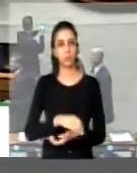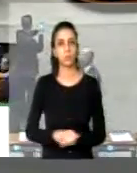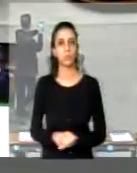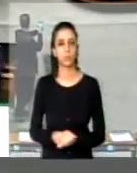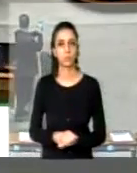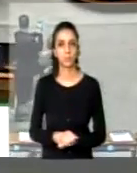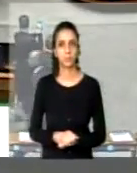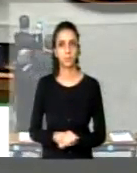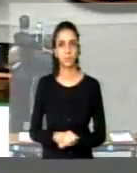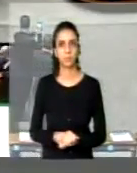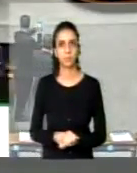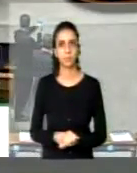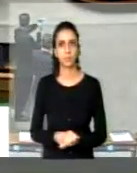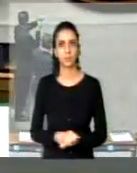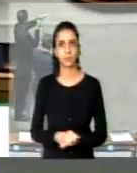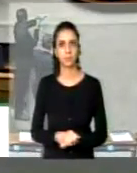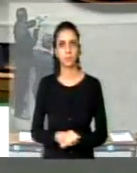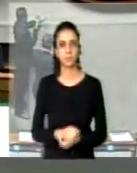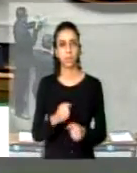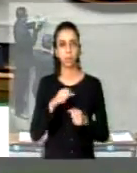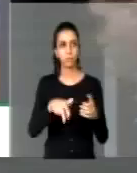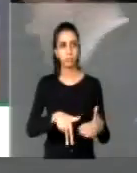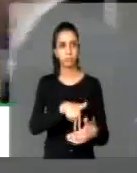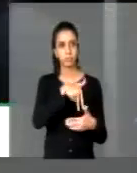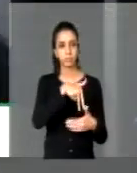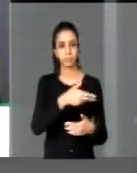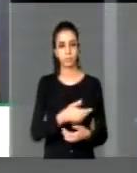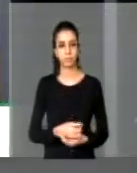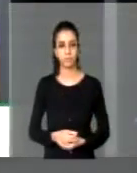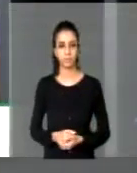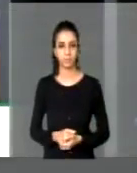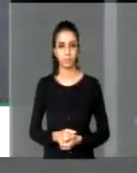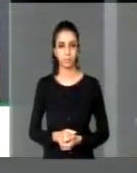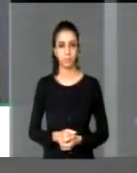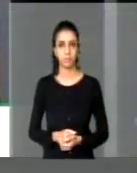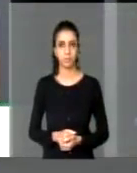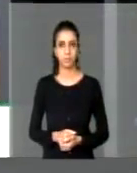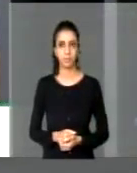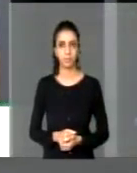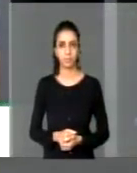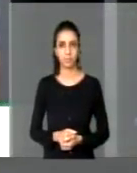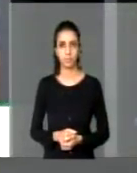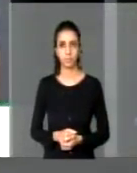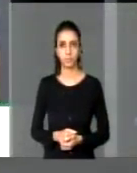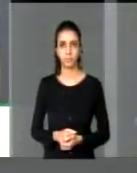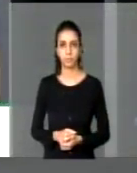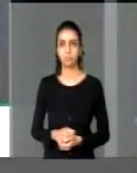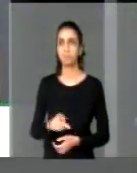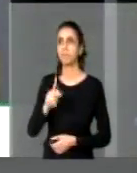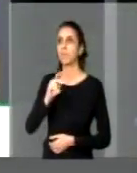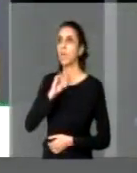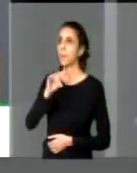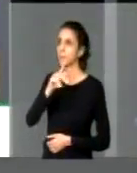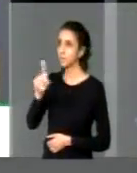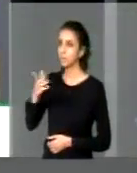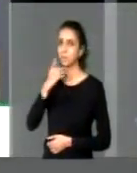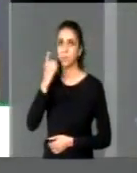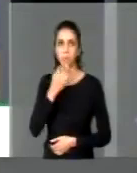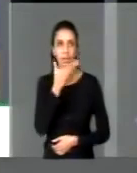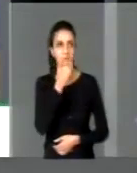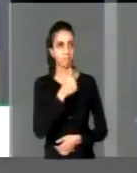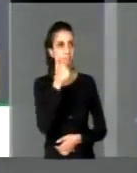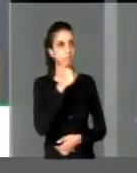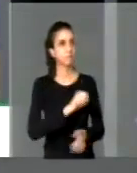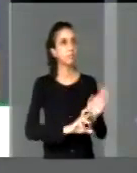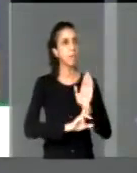Excelência tem uso da tribuna. Senhor presidente, senhores deputados, senhoras deputadas,